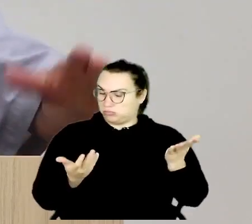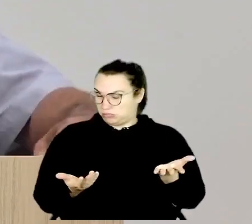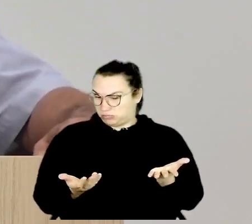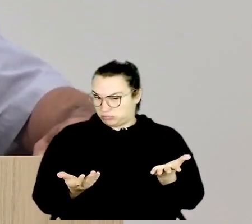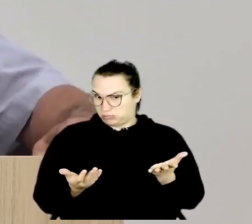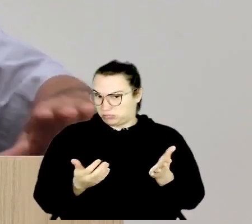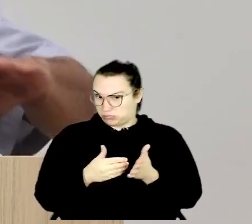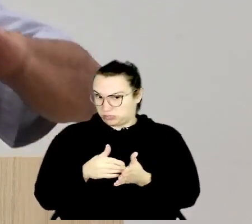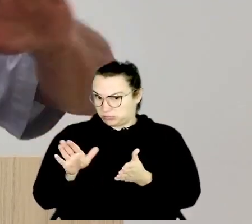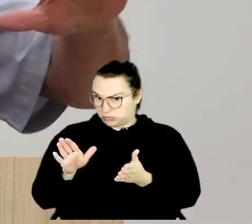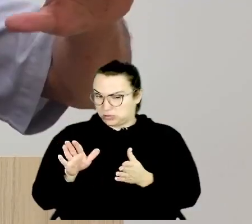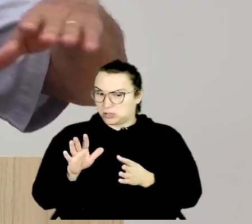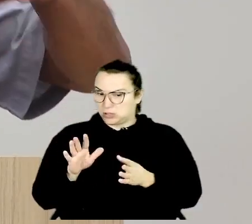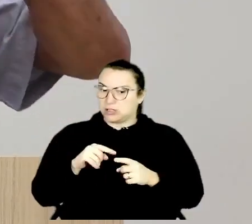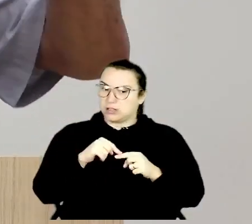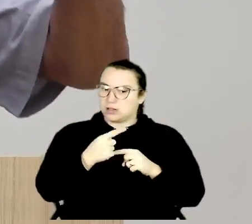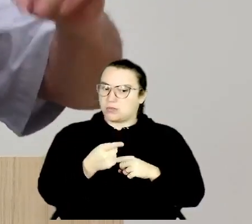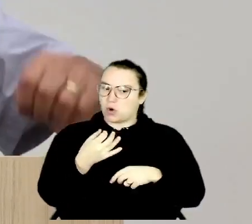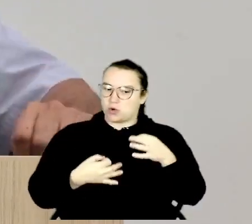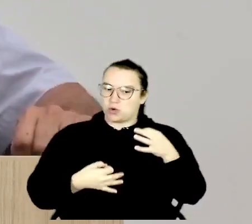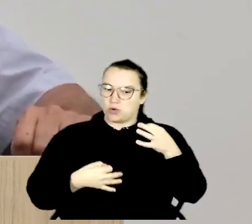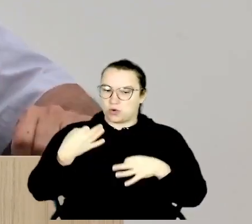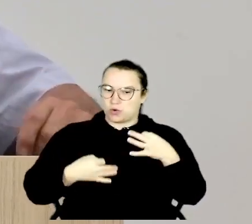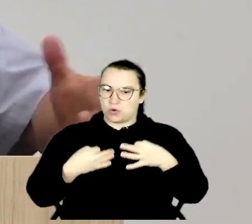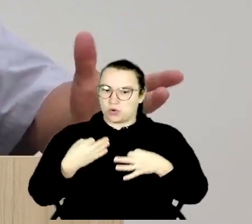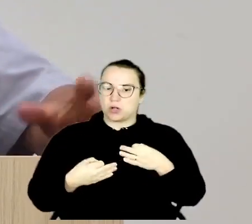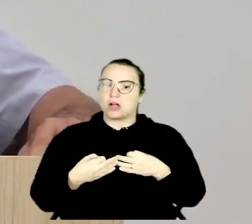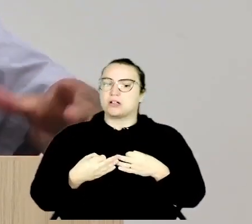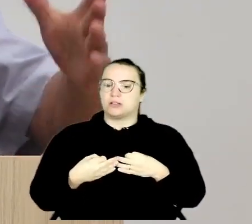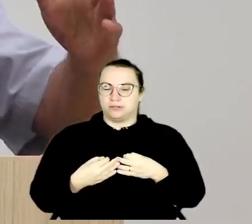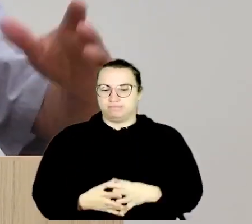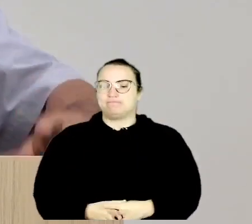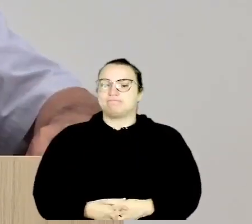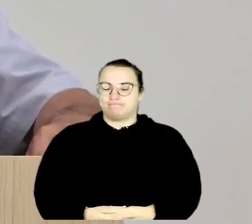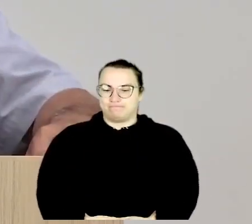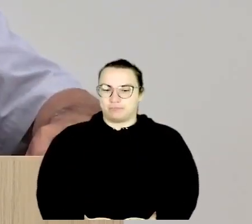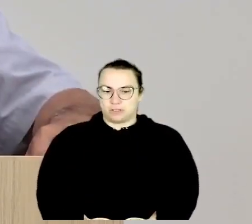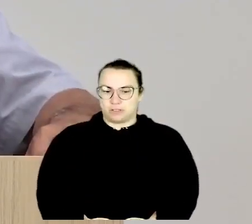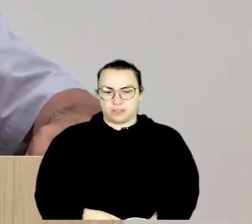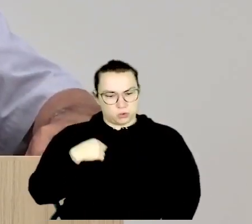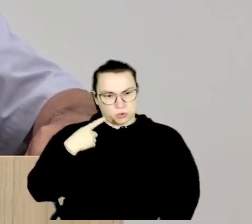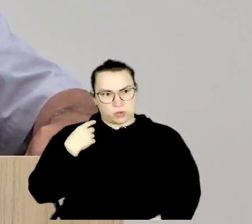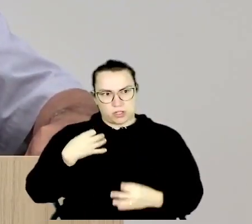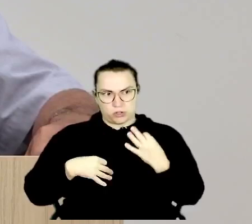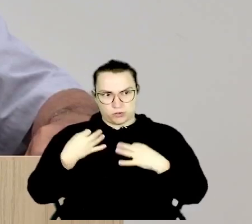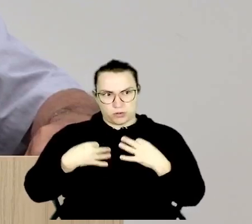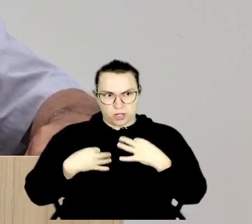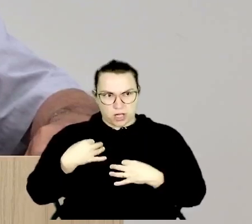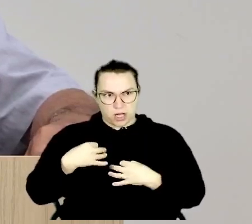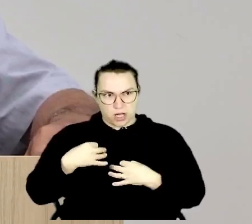depois de julgado, ou tramitado e julgado. Eu não sou advogado, mas a fala é essa.